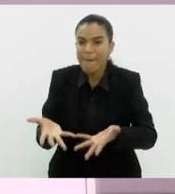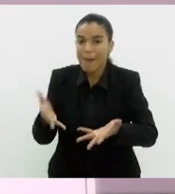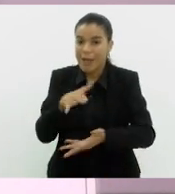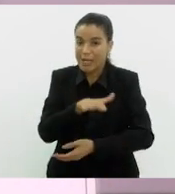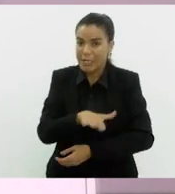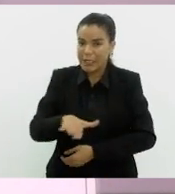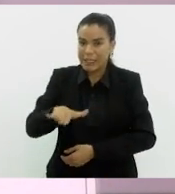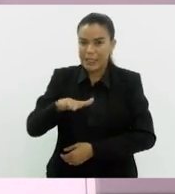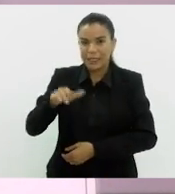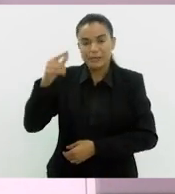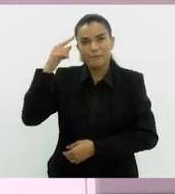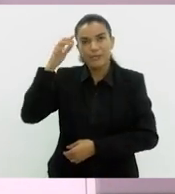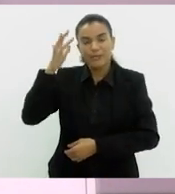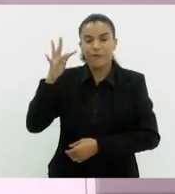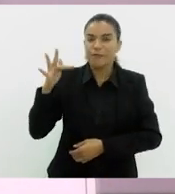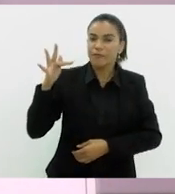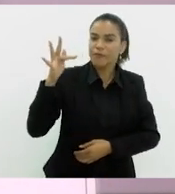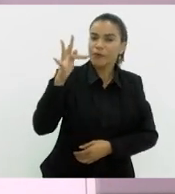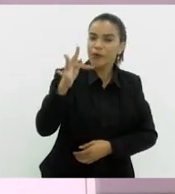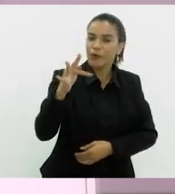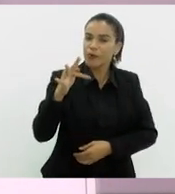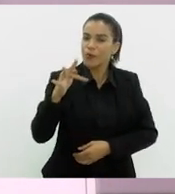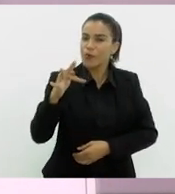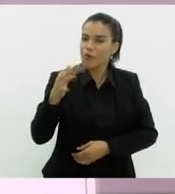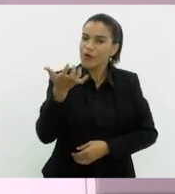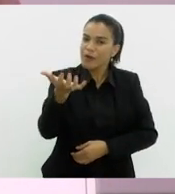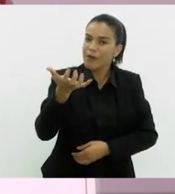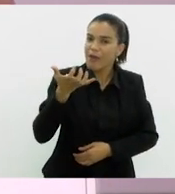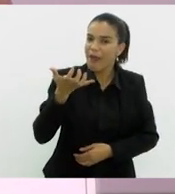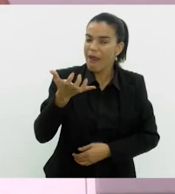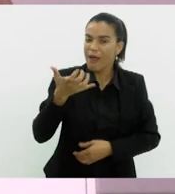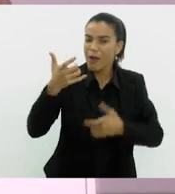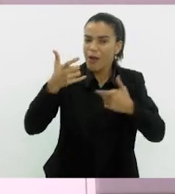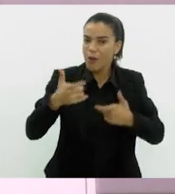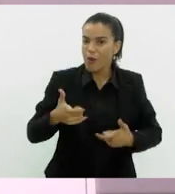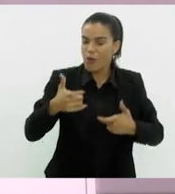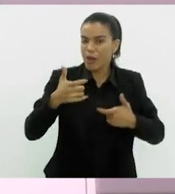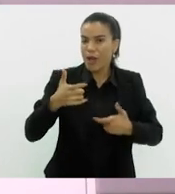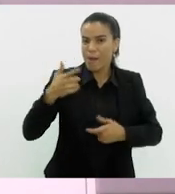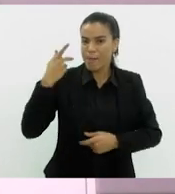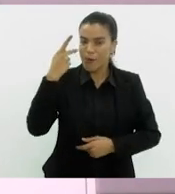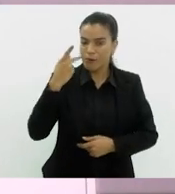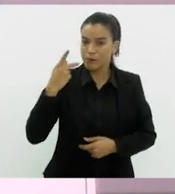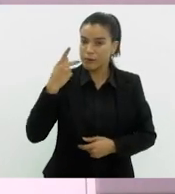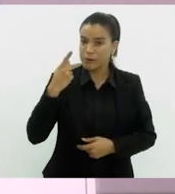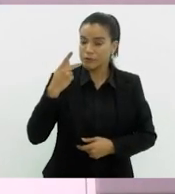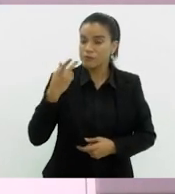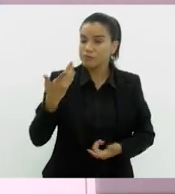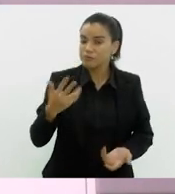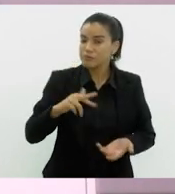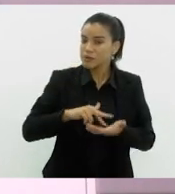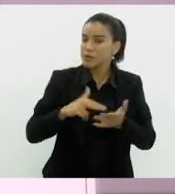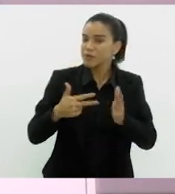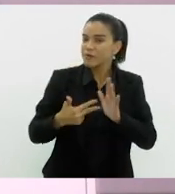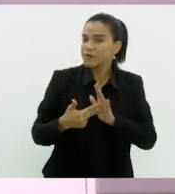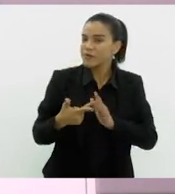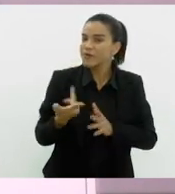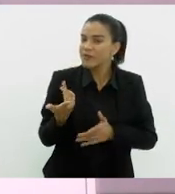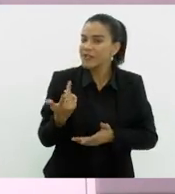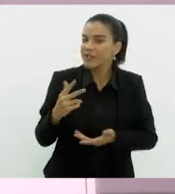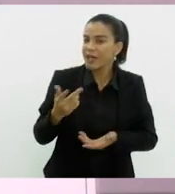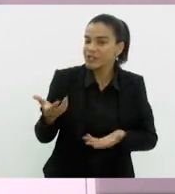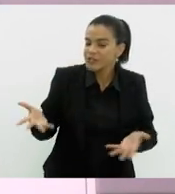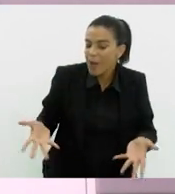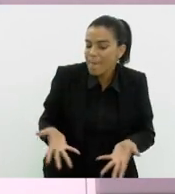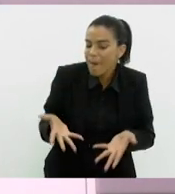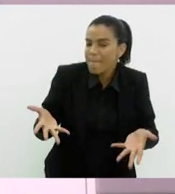possibilidade de elas se verem naquele lugar que historicamente foi negado para nós, a gente também está plantando a sementinha